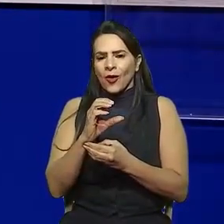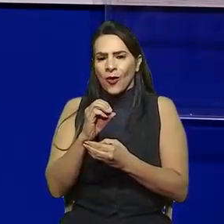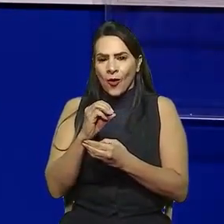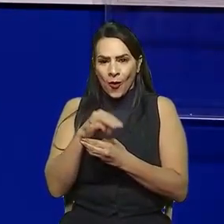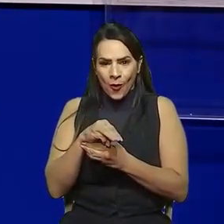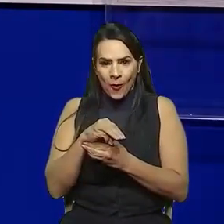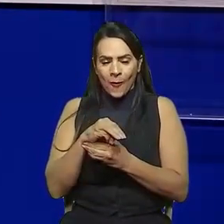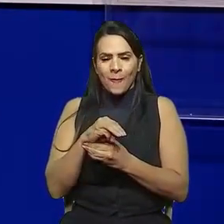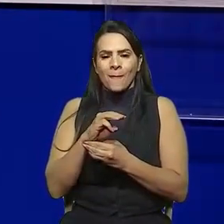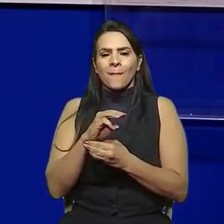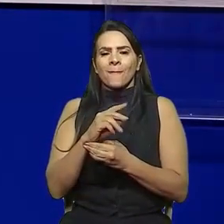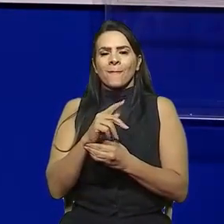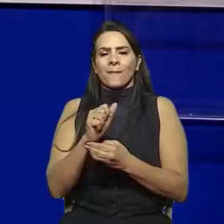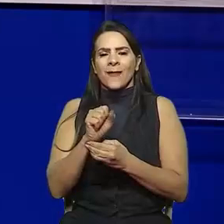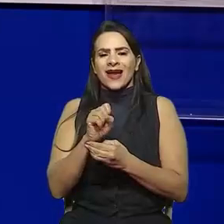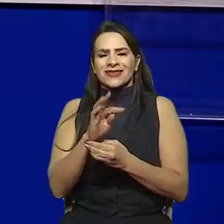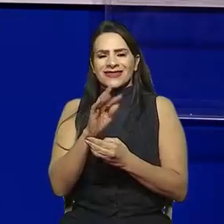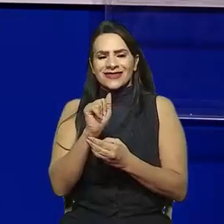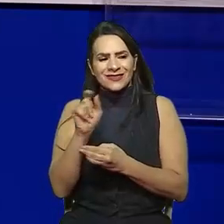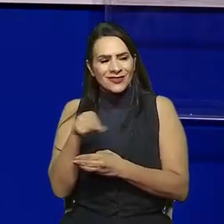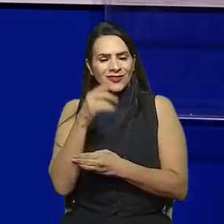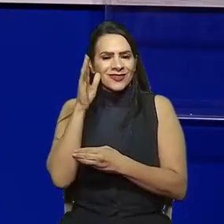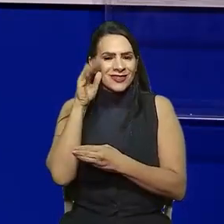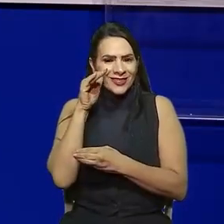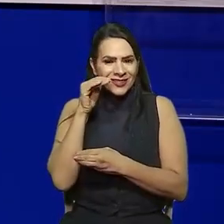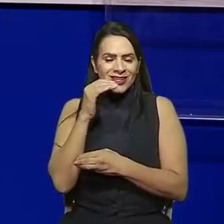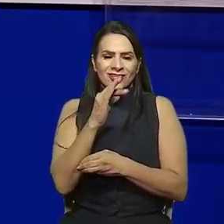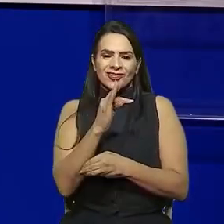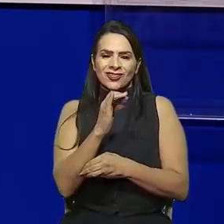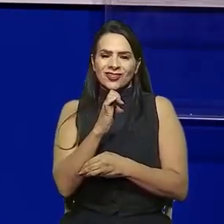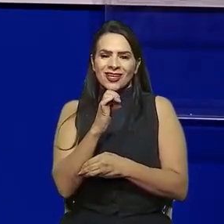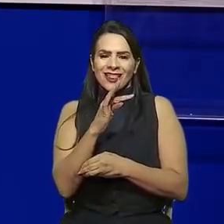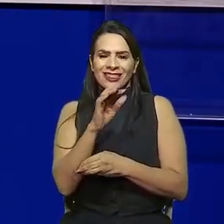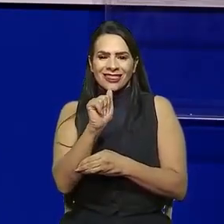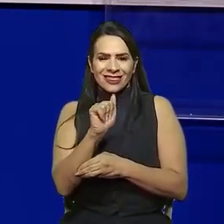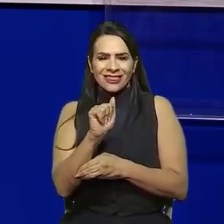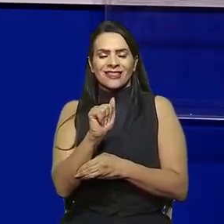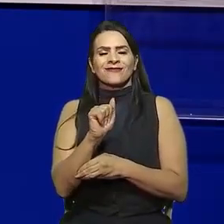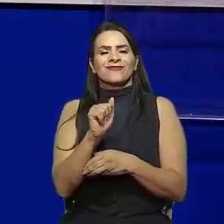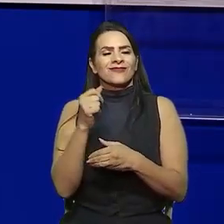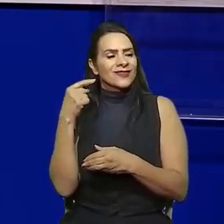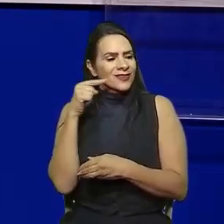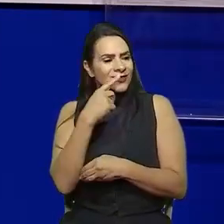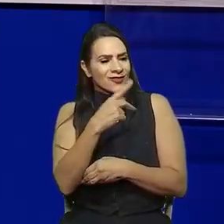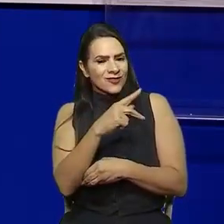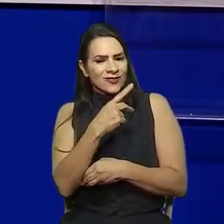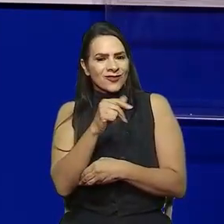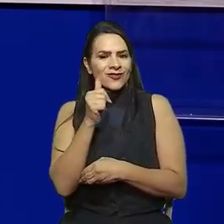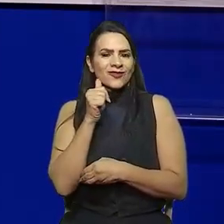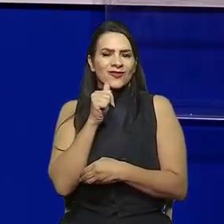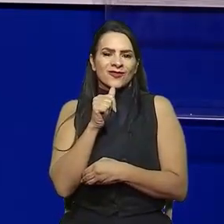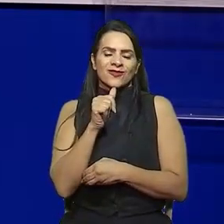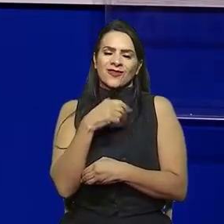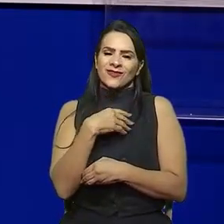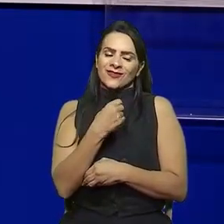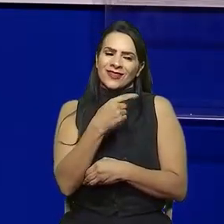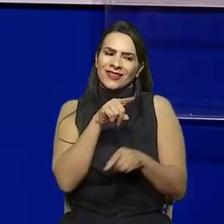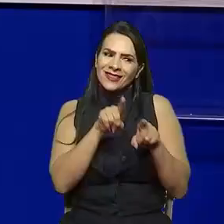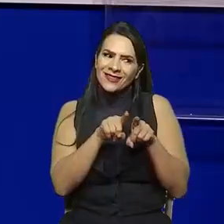ver Tieta e ver Sônia Braga em Birimbau. E minha filha. E tua filha estava lá. Que maravilha. Então essa é a minha